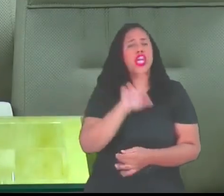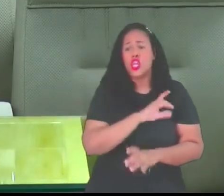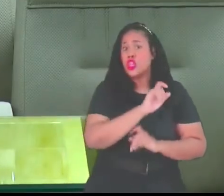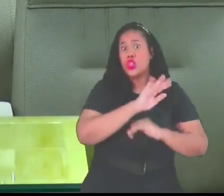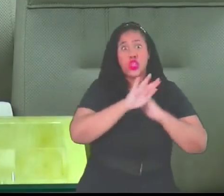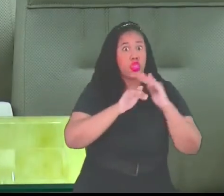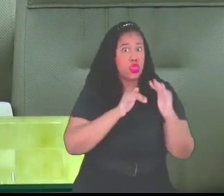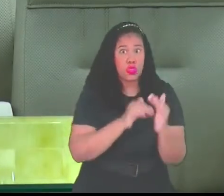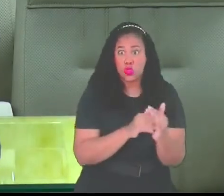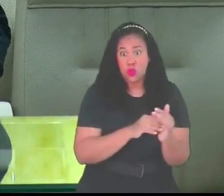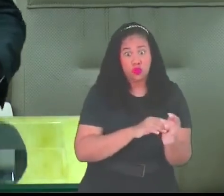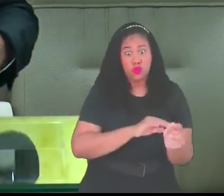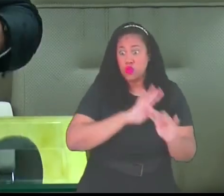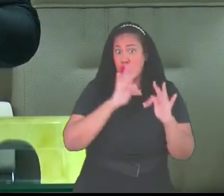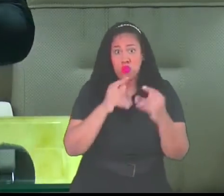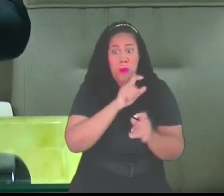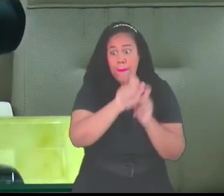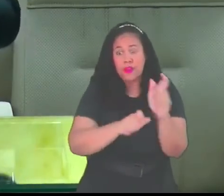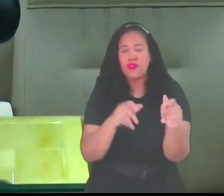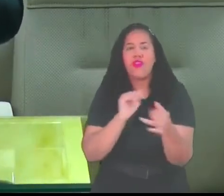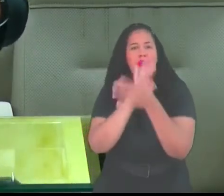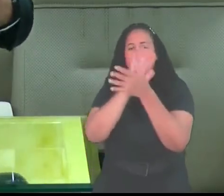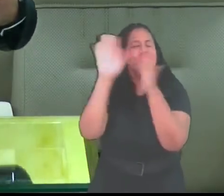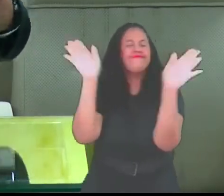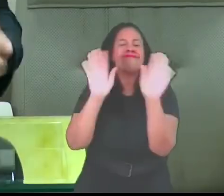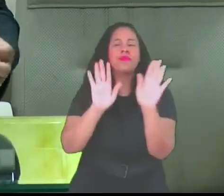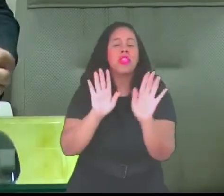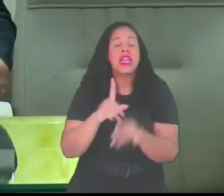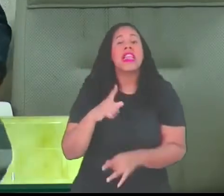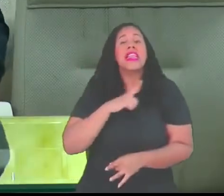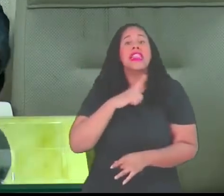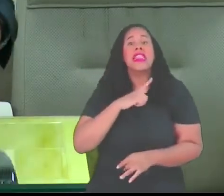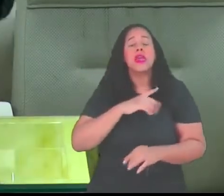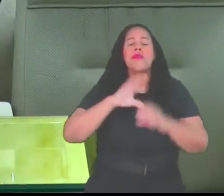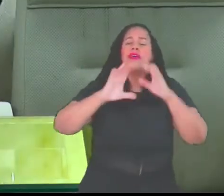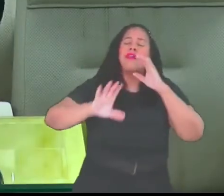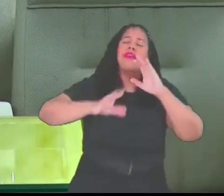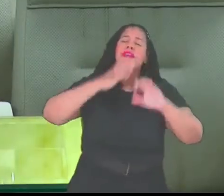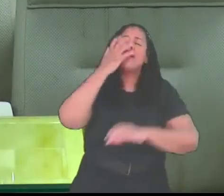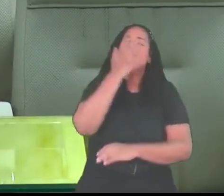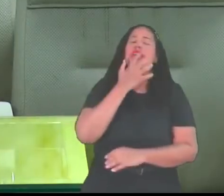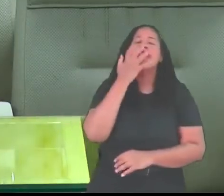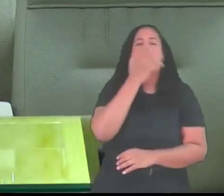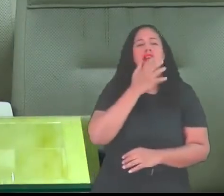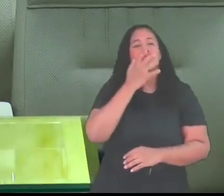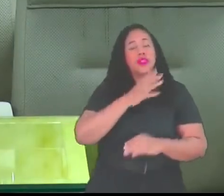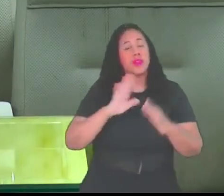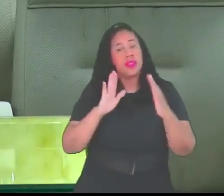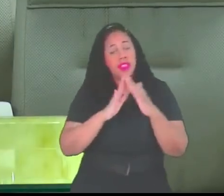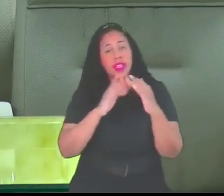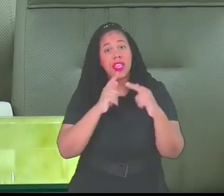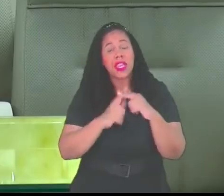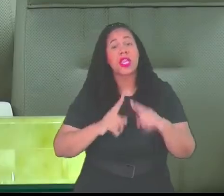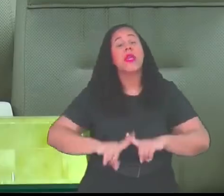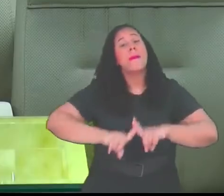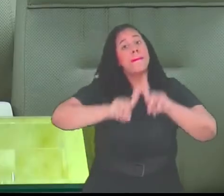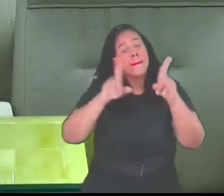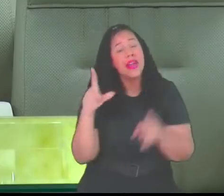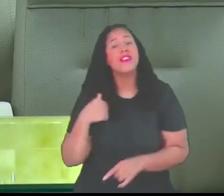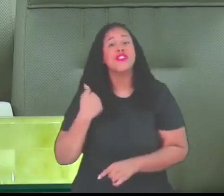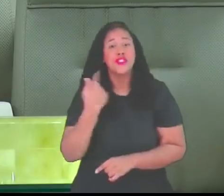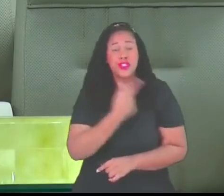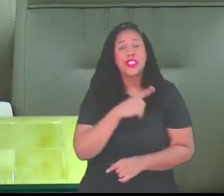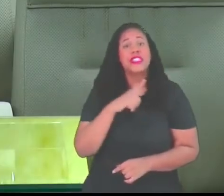que louvava. Nós temos os cânticos da congregação, que todo mundo canta. Mas nós temos